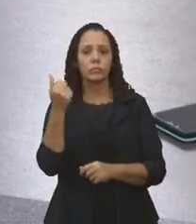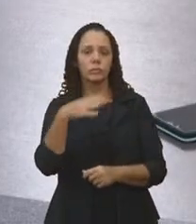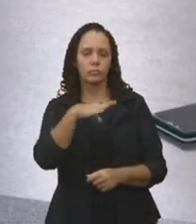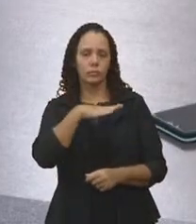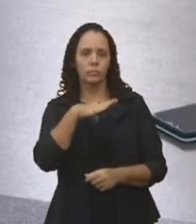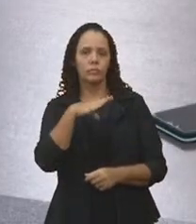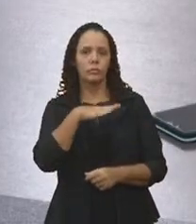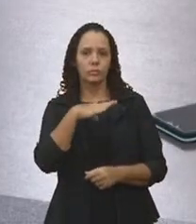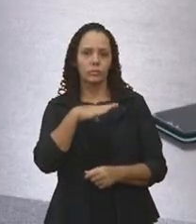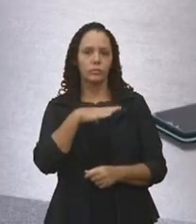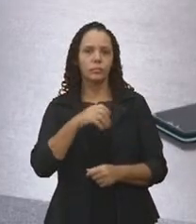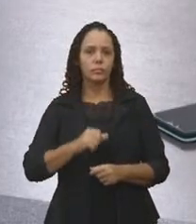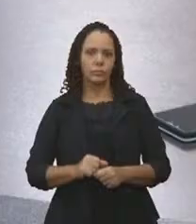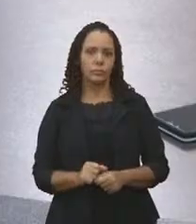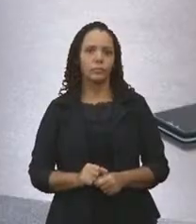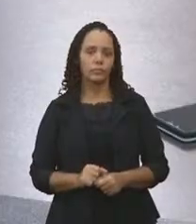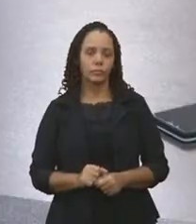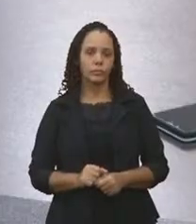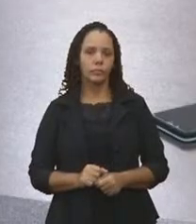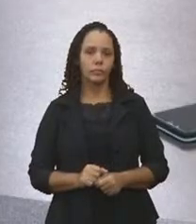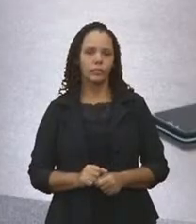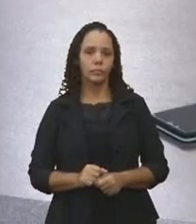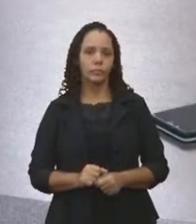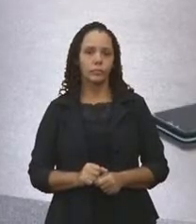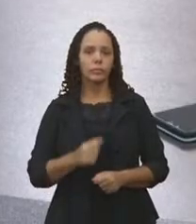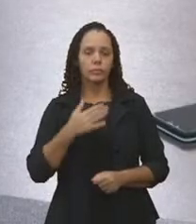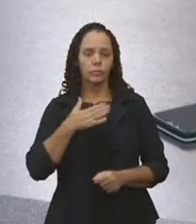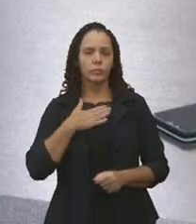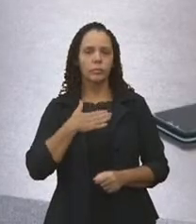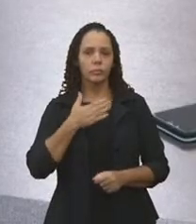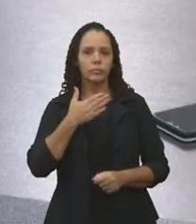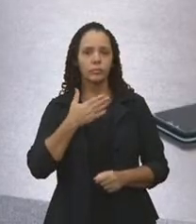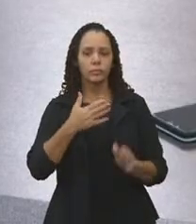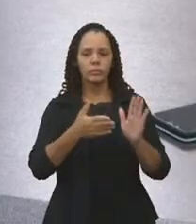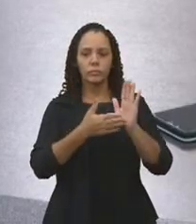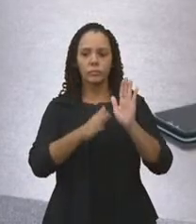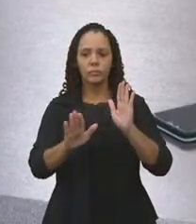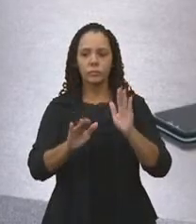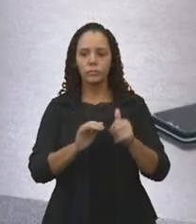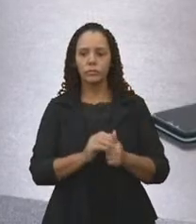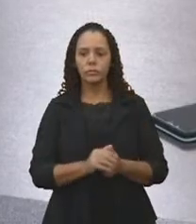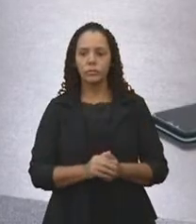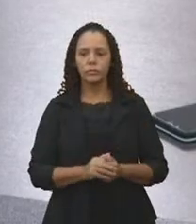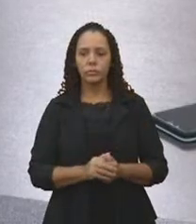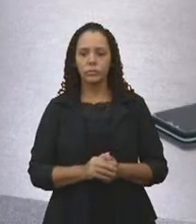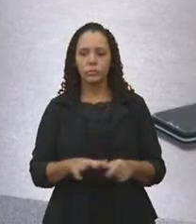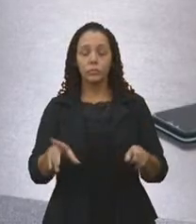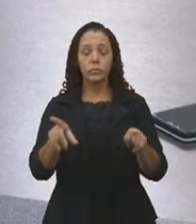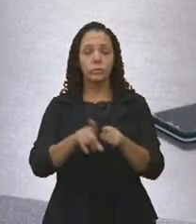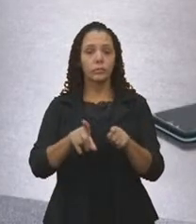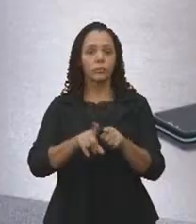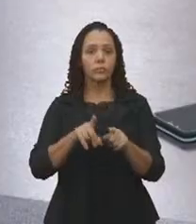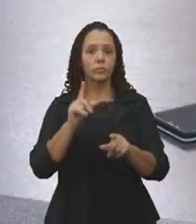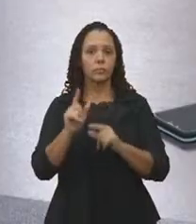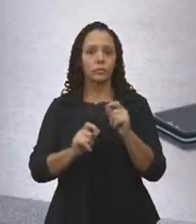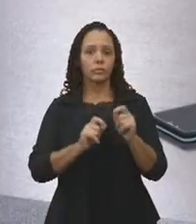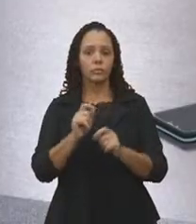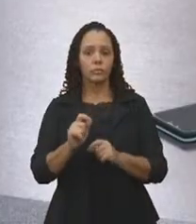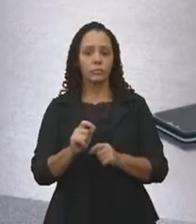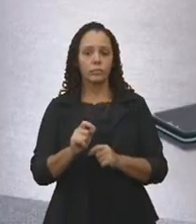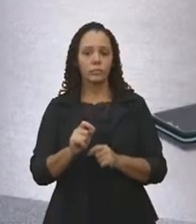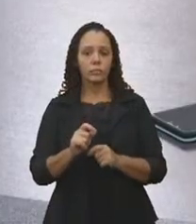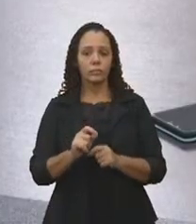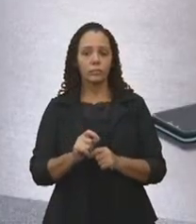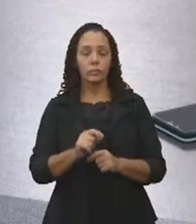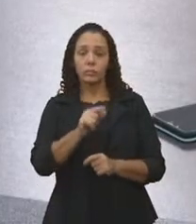cidade. Essa é a palavra desse vereador. Eu gostaria de fazer... E aí também, você não tem voz